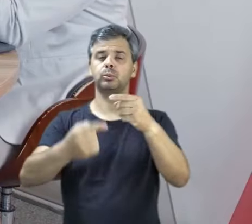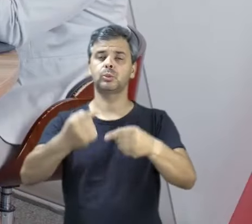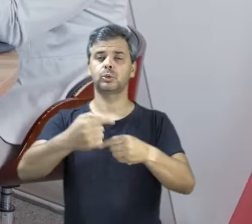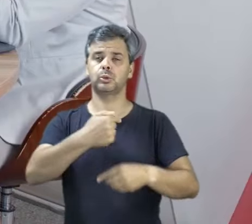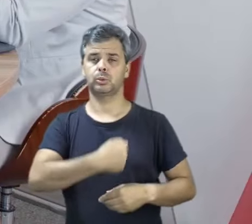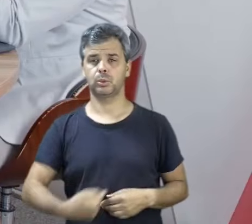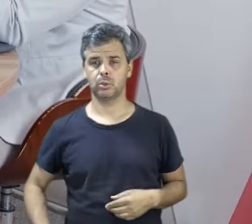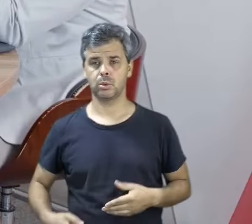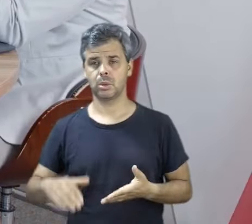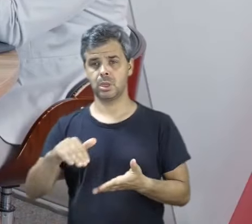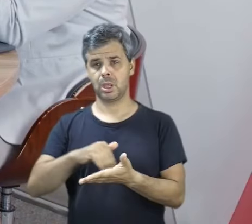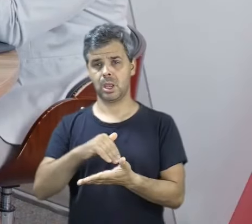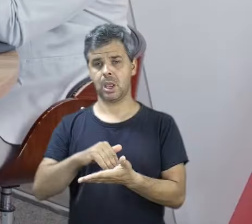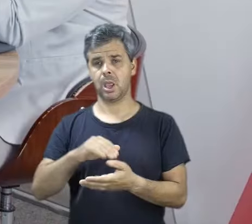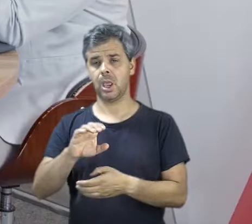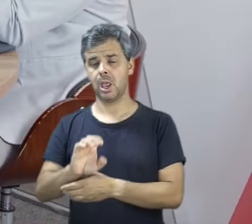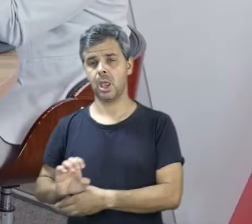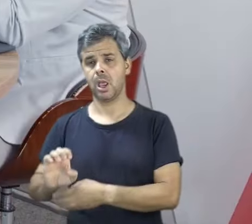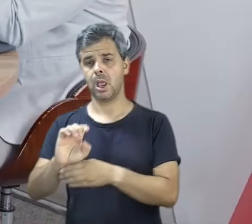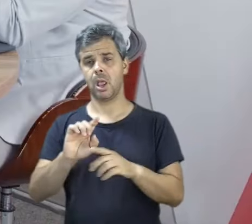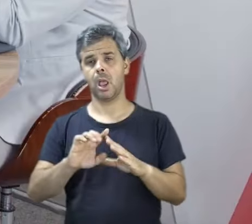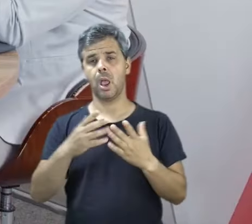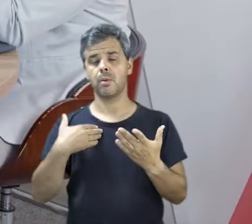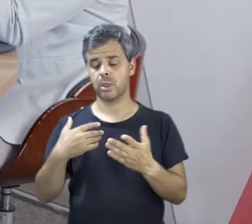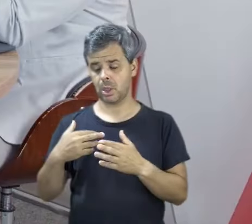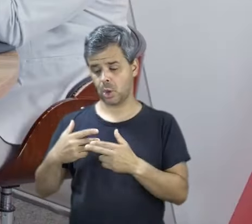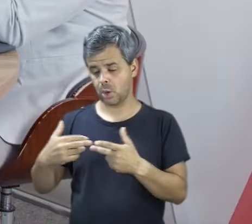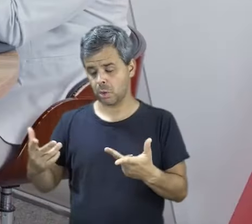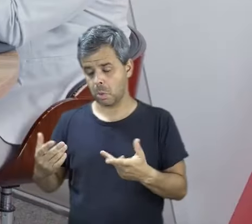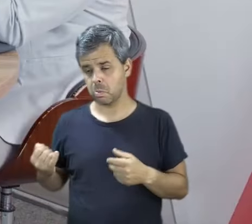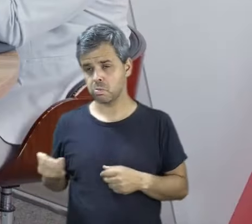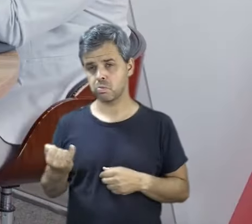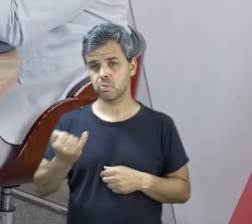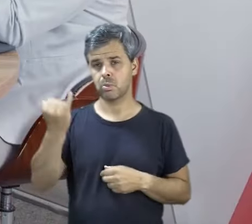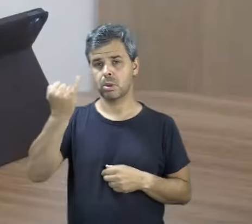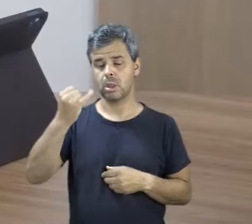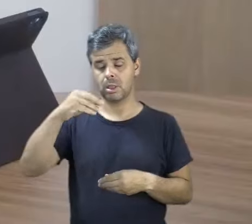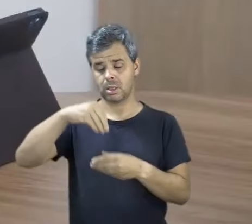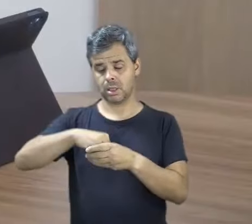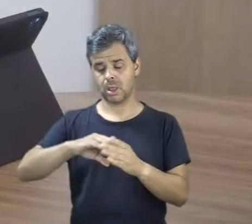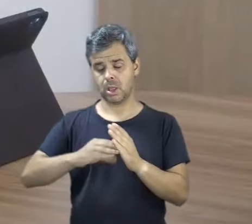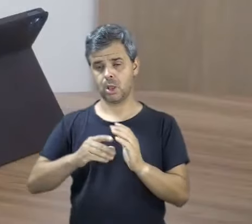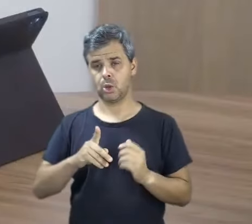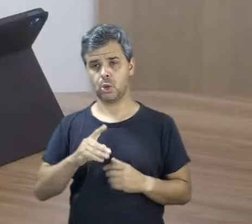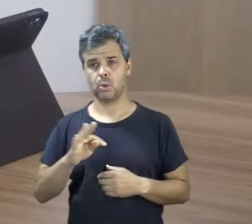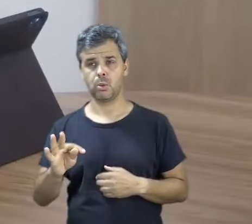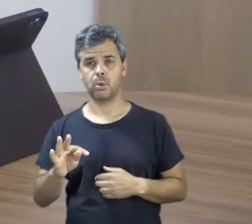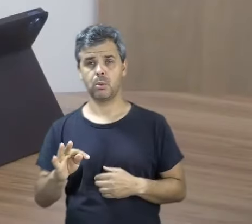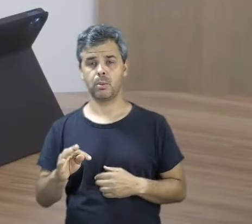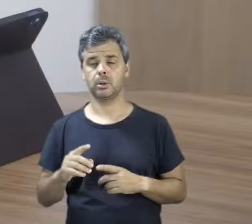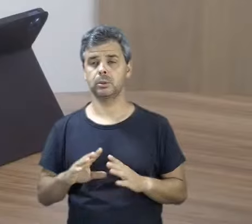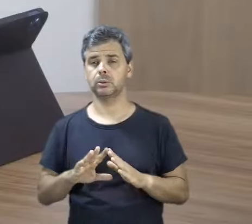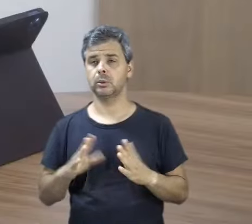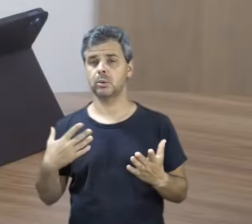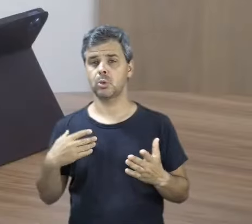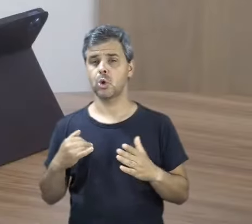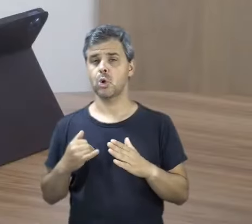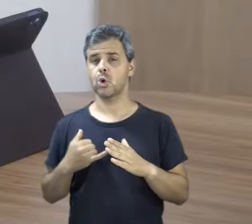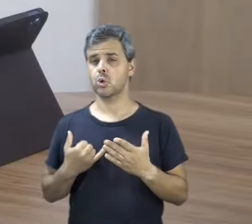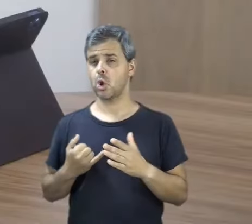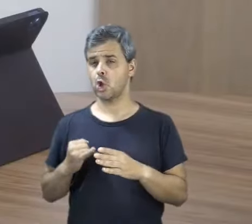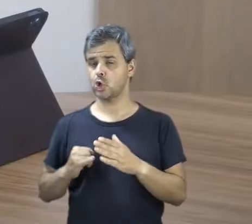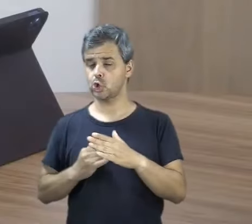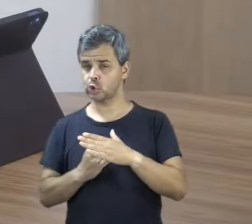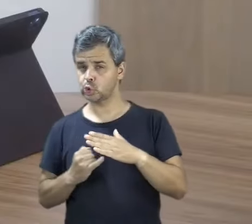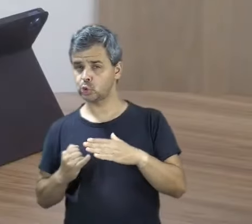As secretarias setoriais, para mim, são instrumentos essenciais dentro do PT. É impossível que um organismo